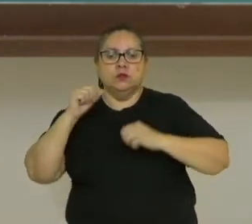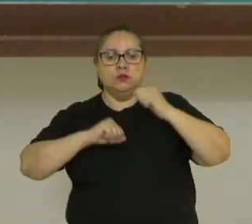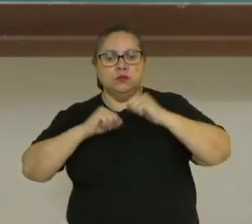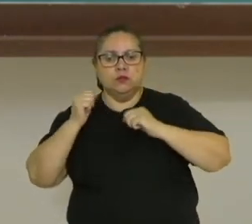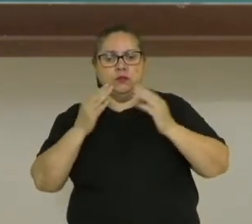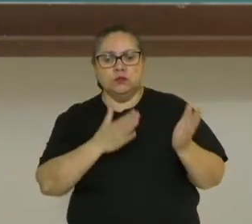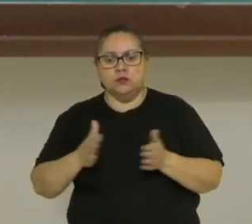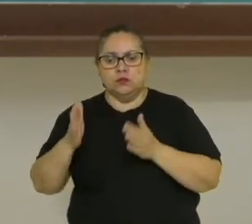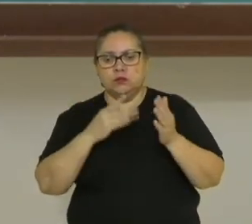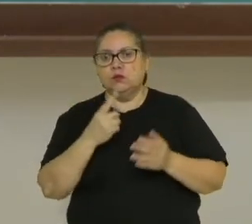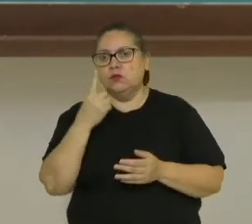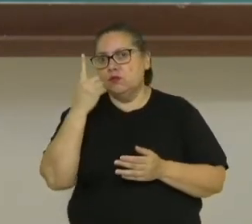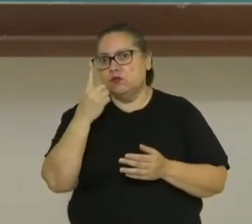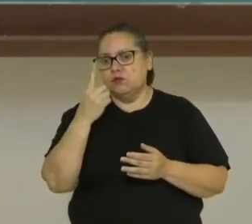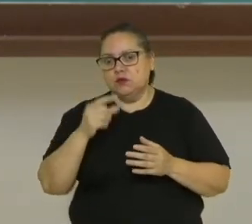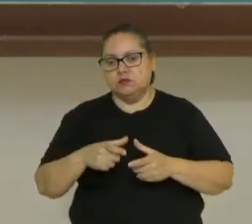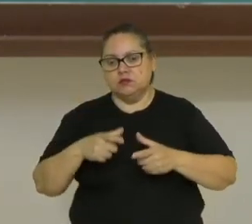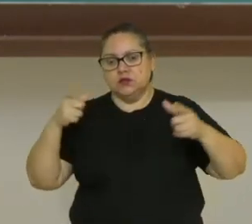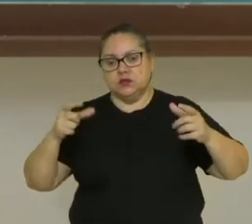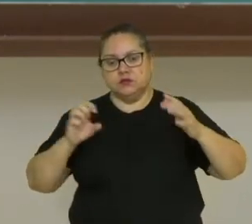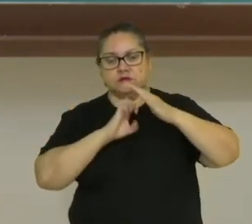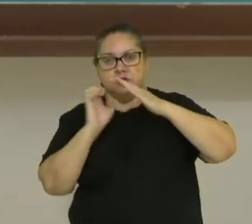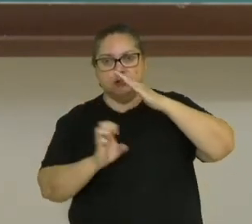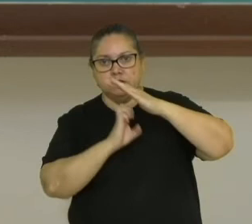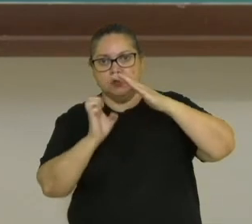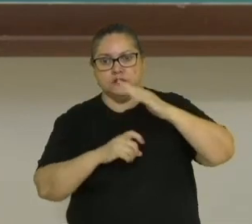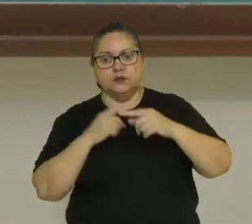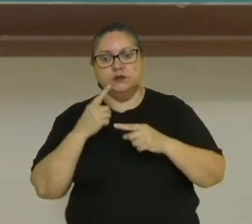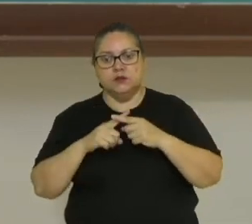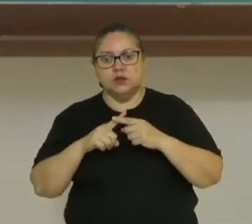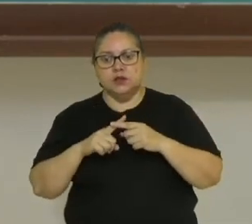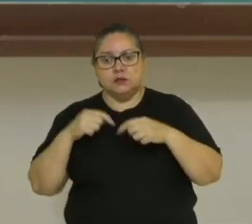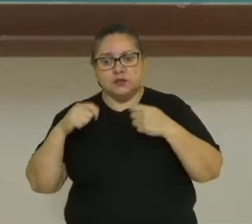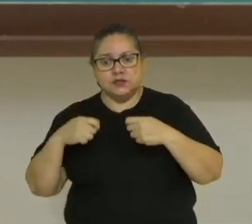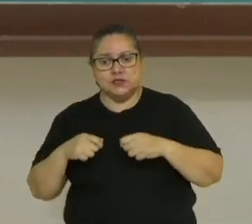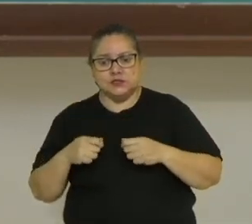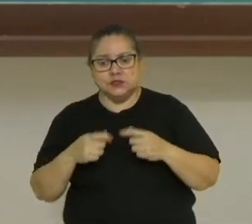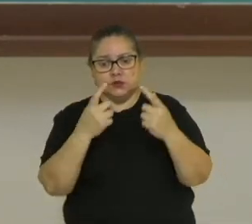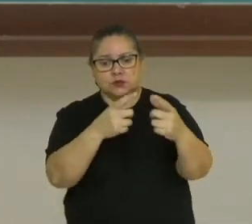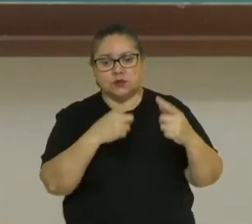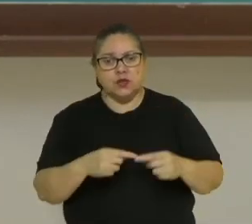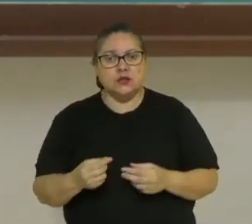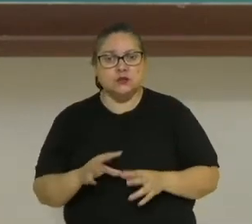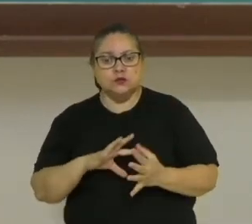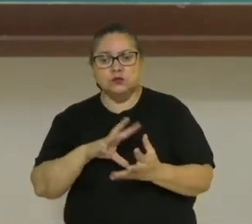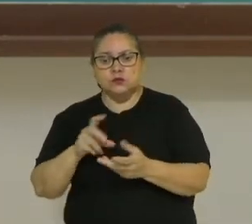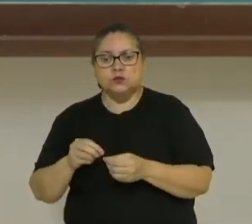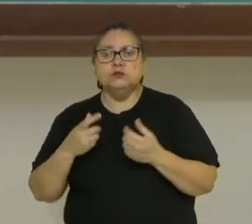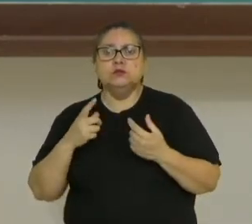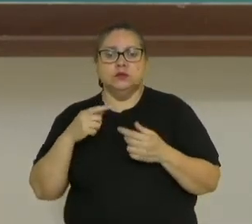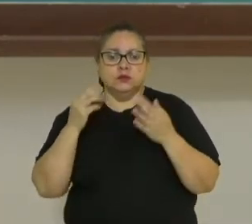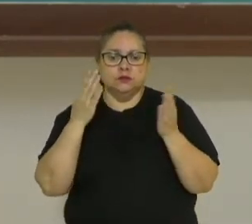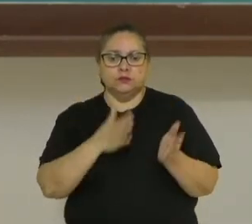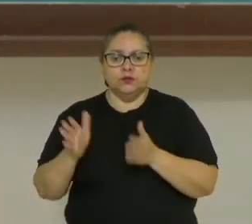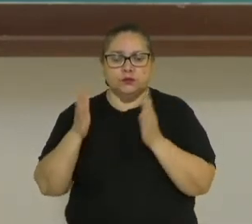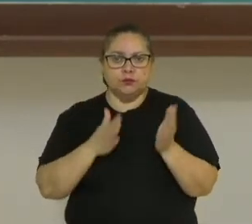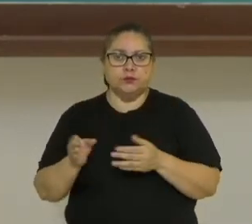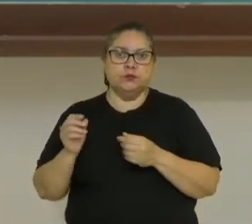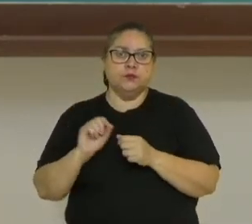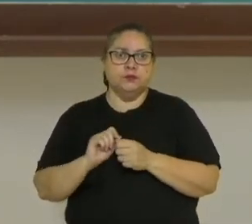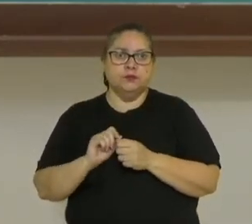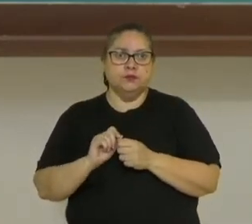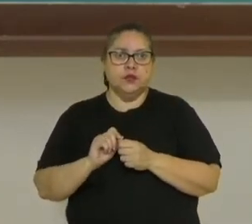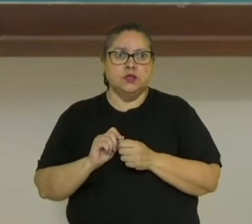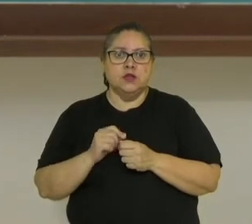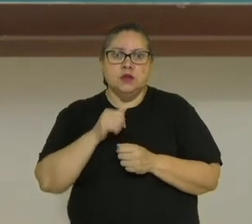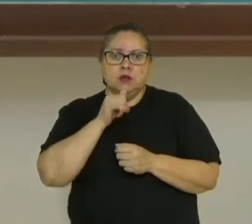funcionamento de uma grande empresa, porque ela depende de vários lugares do mundo para conseguir produzir.